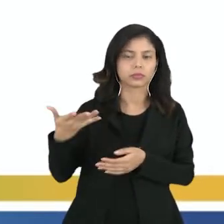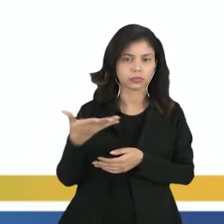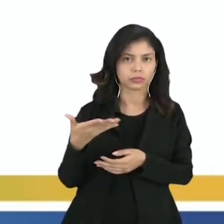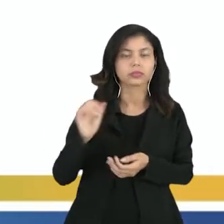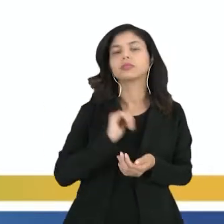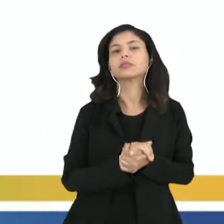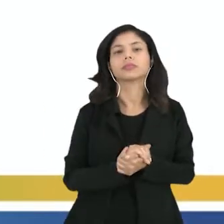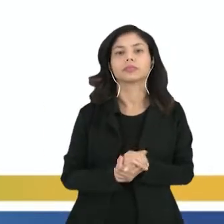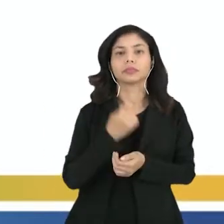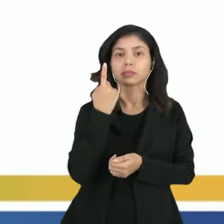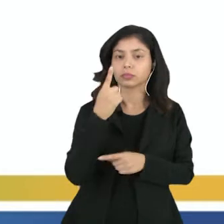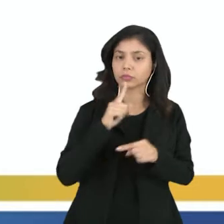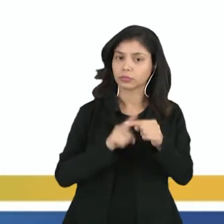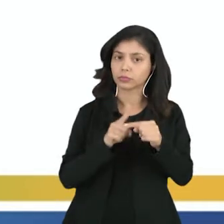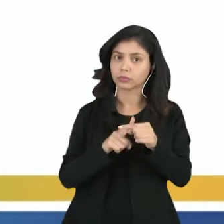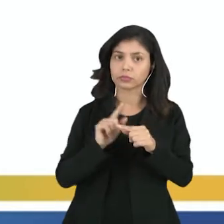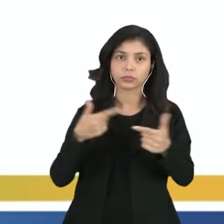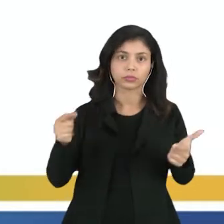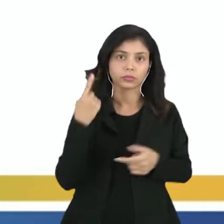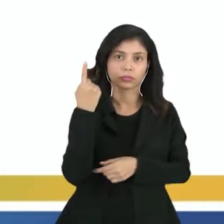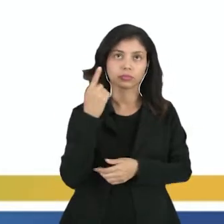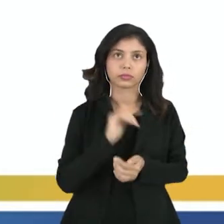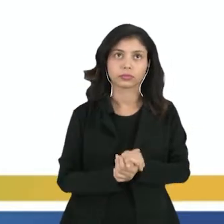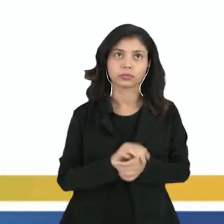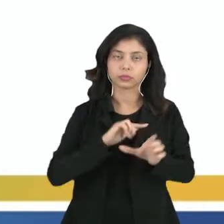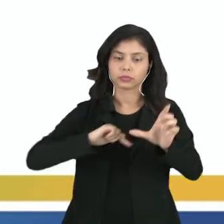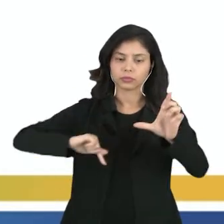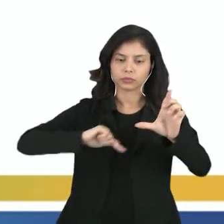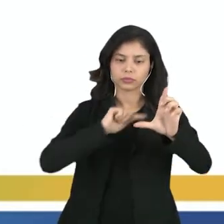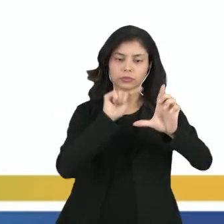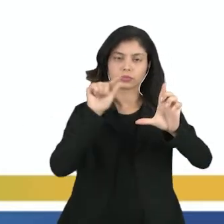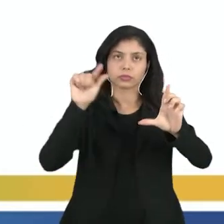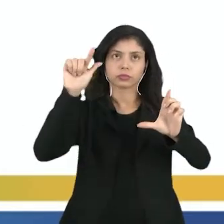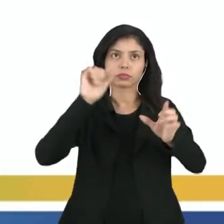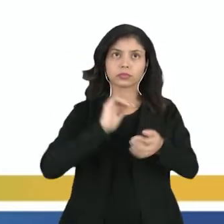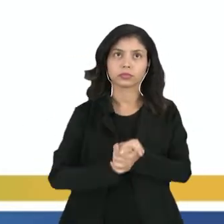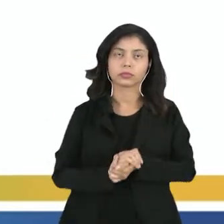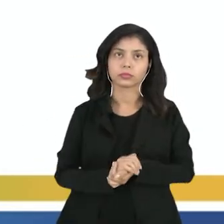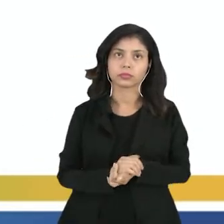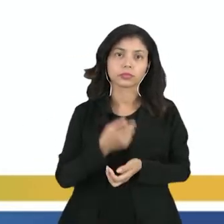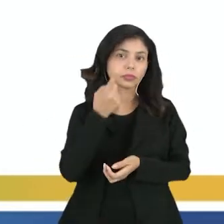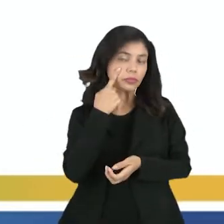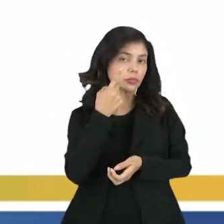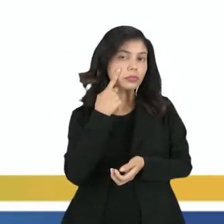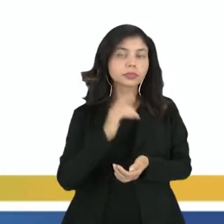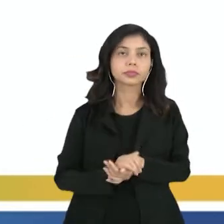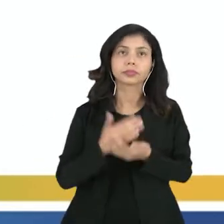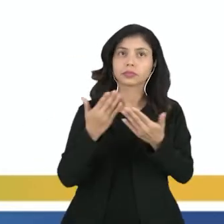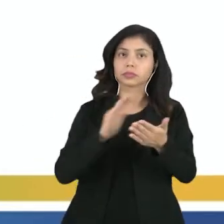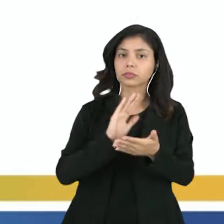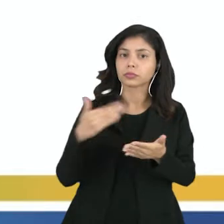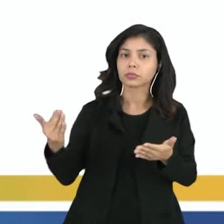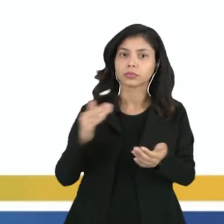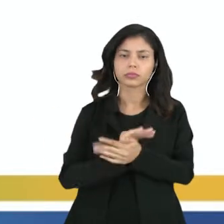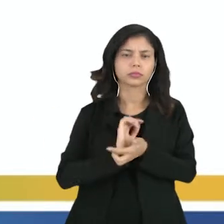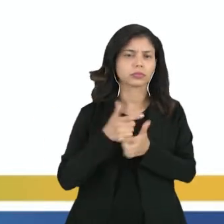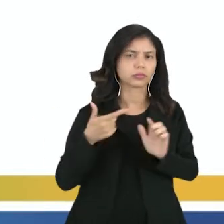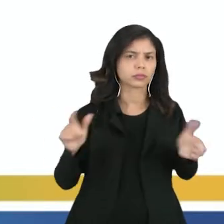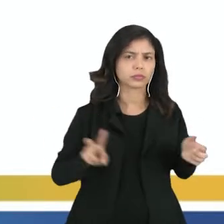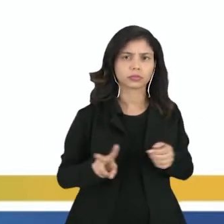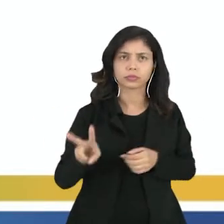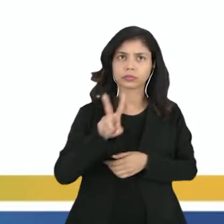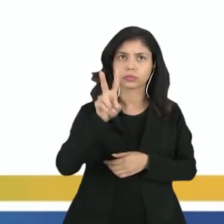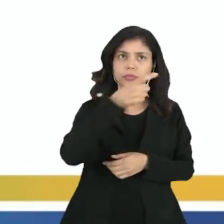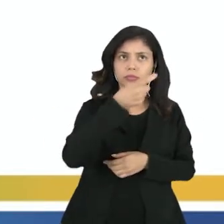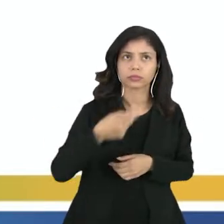base for maior do que 1, ela é crescente e o gráfico terá esse aspecto. Veja que quando aumentamos o valor